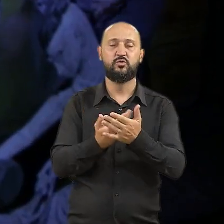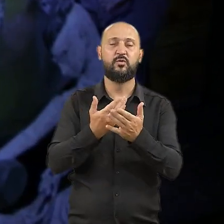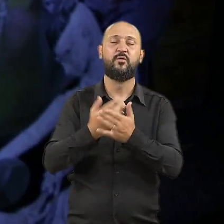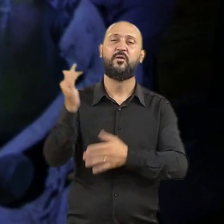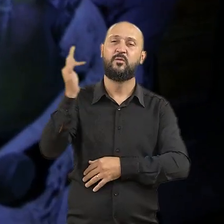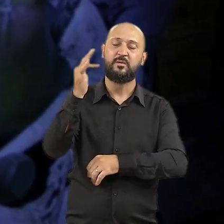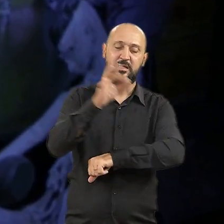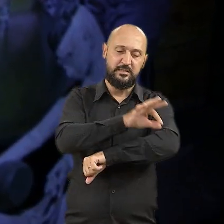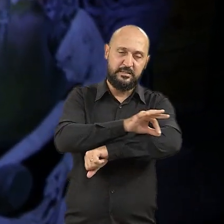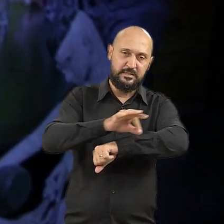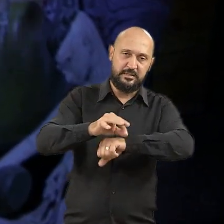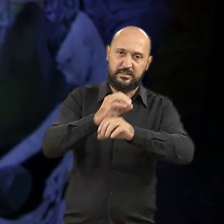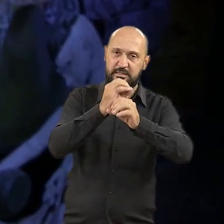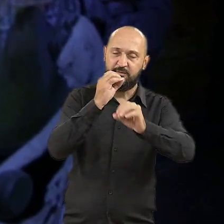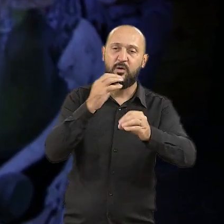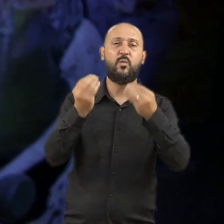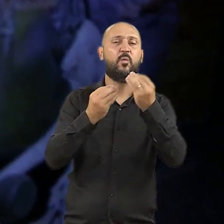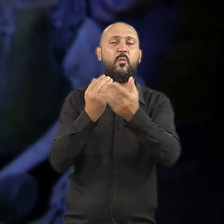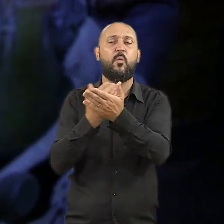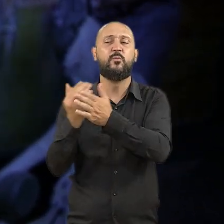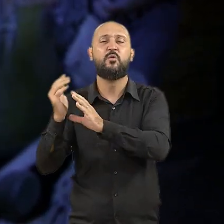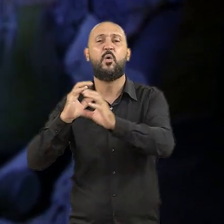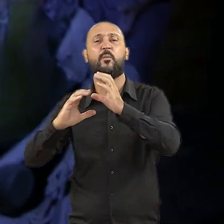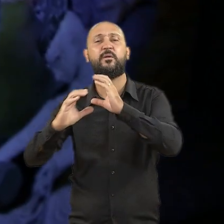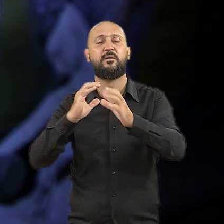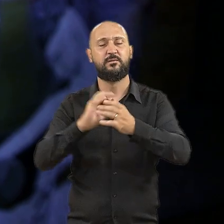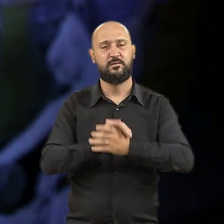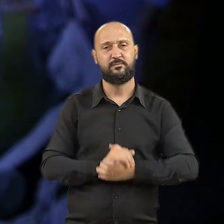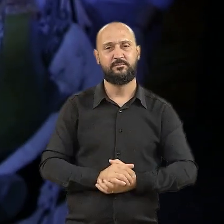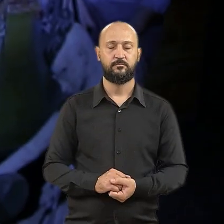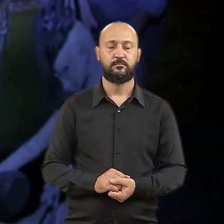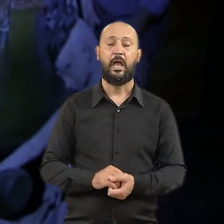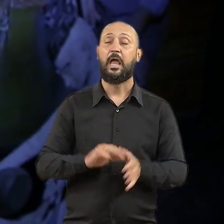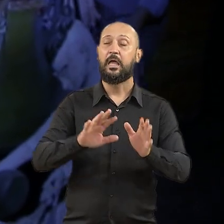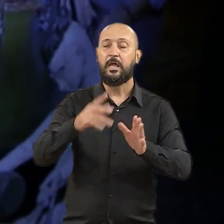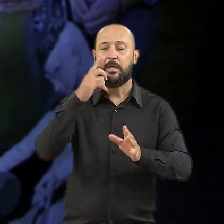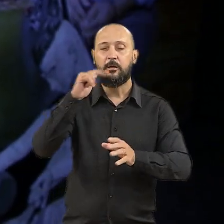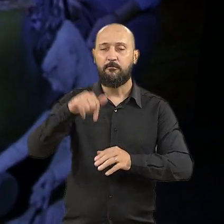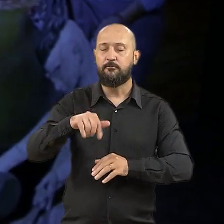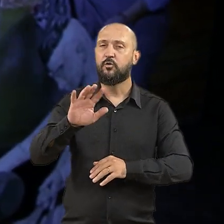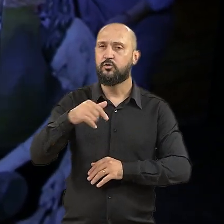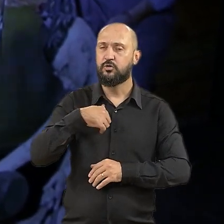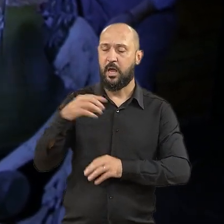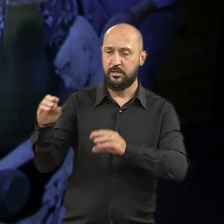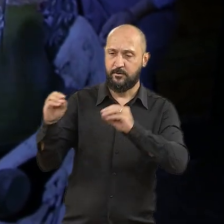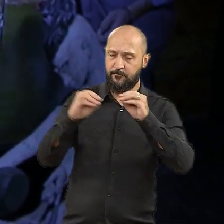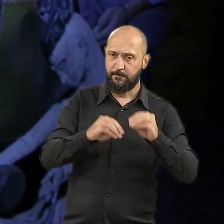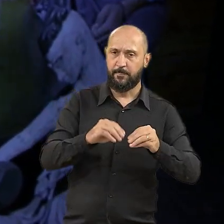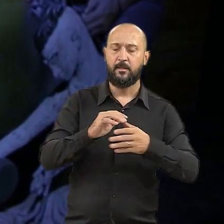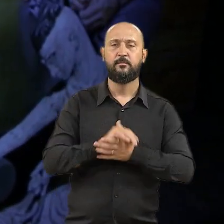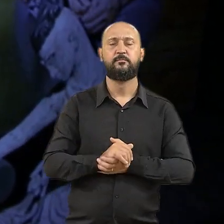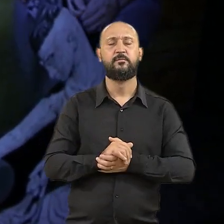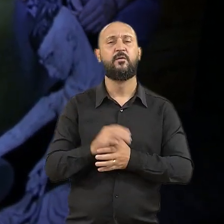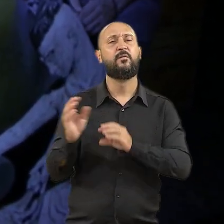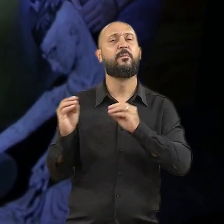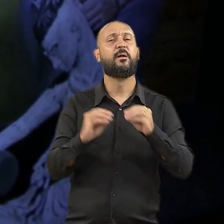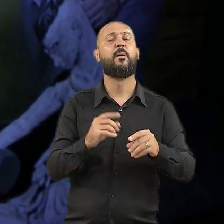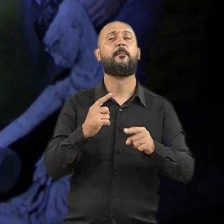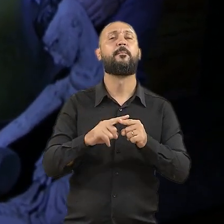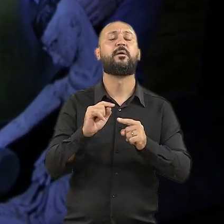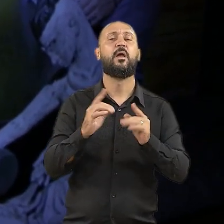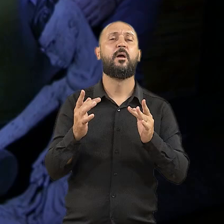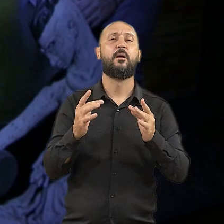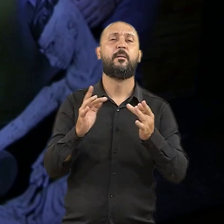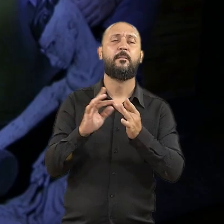de engenharia civil e a comunicação, como é que entrou? Assim? Aí foi o seguinte, aqui quando eu já estava aqui... Porque você veio para cá, né? Eu vim para cá